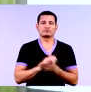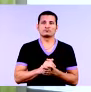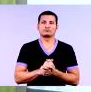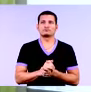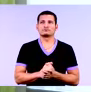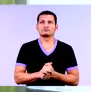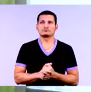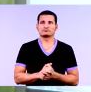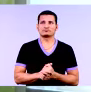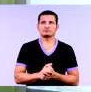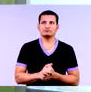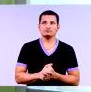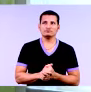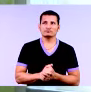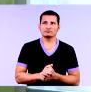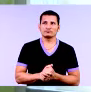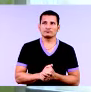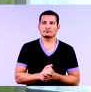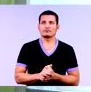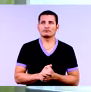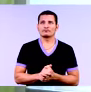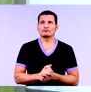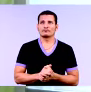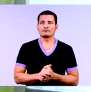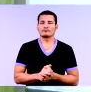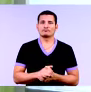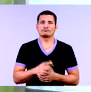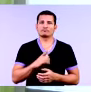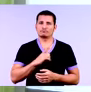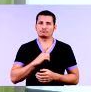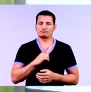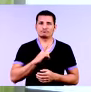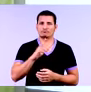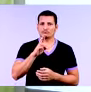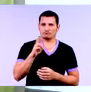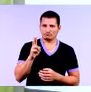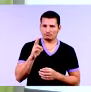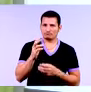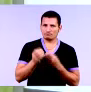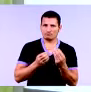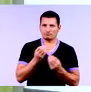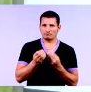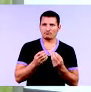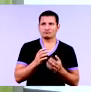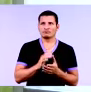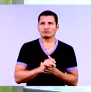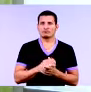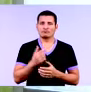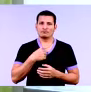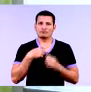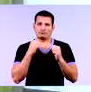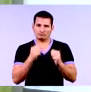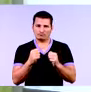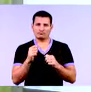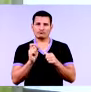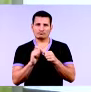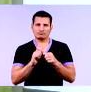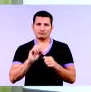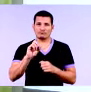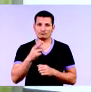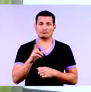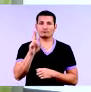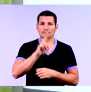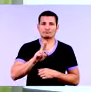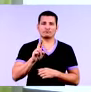bloco, o nome já dá uma boa dica do que é. É o comentário em que eu posso fazer ou utilizar mais de